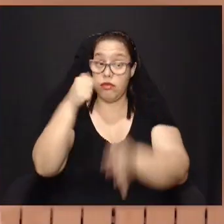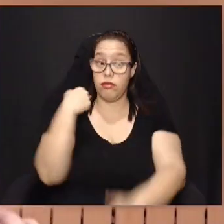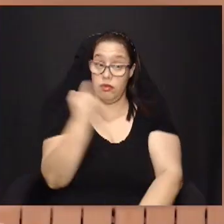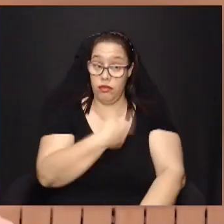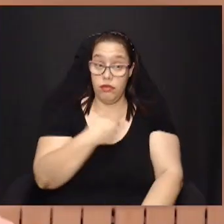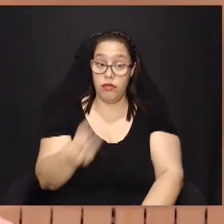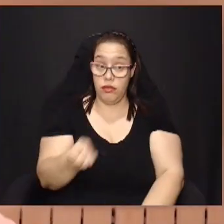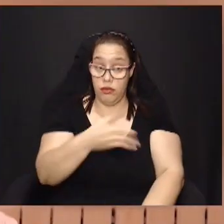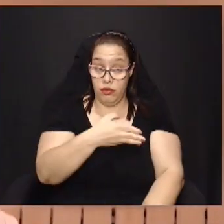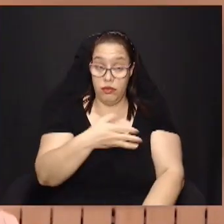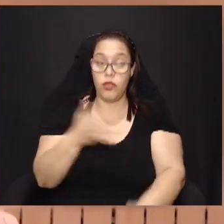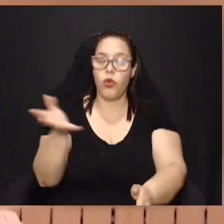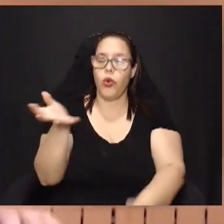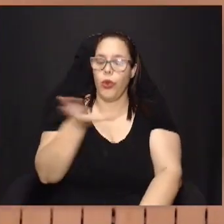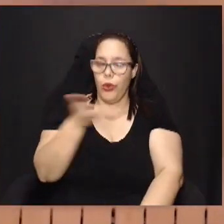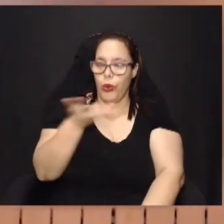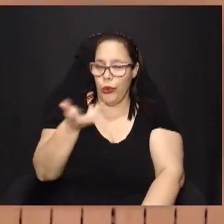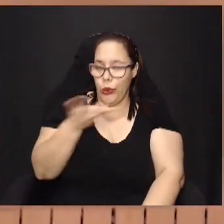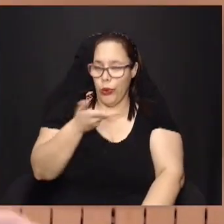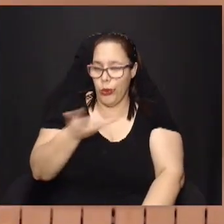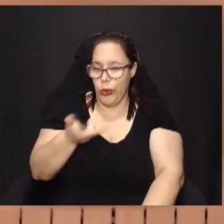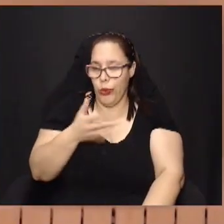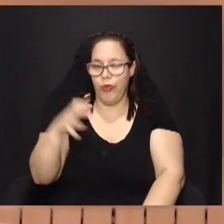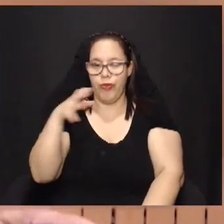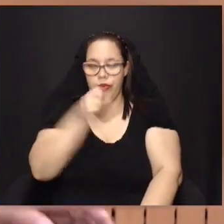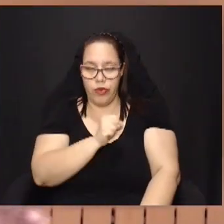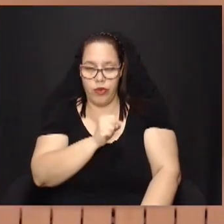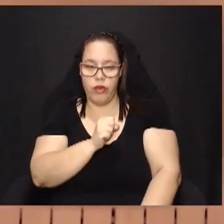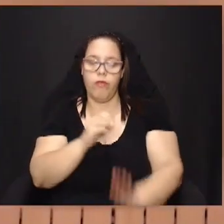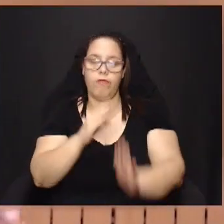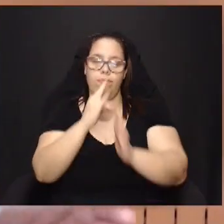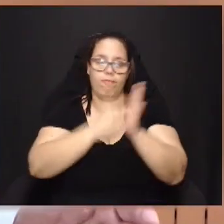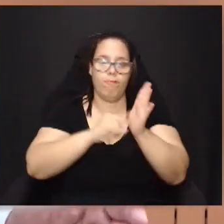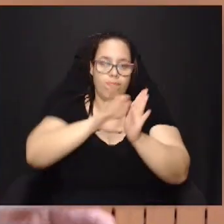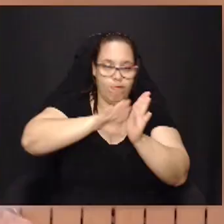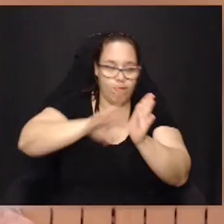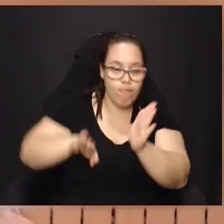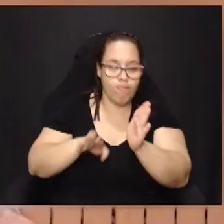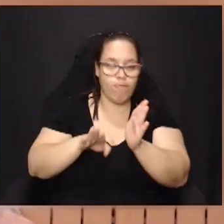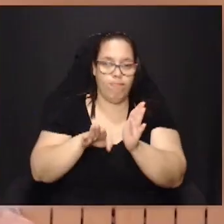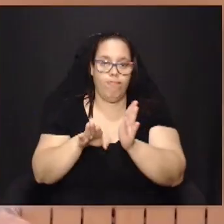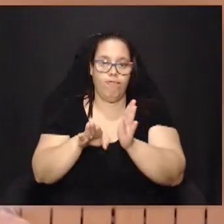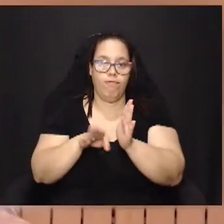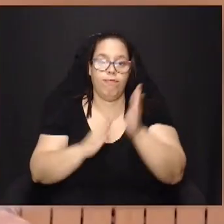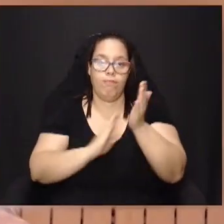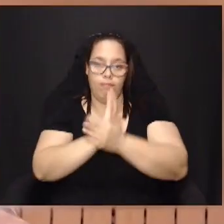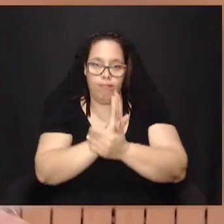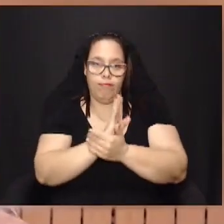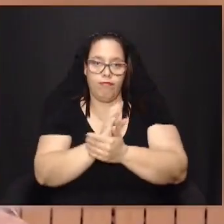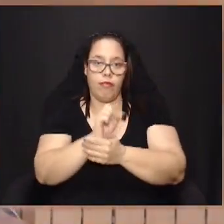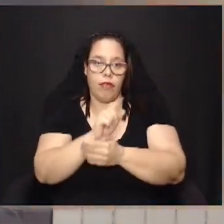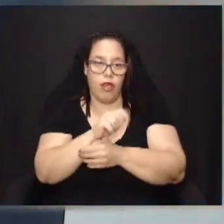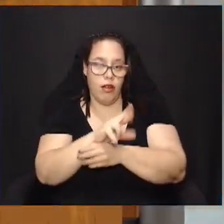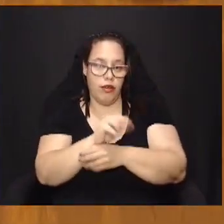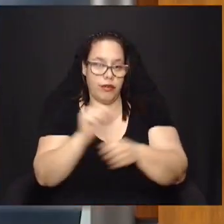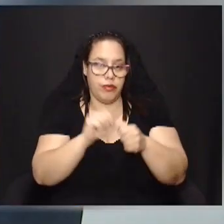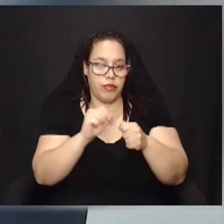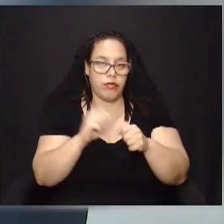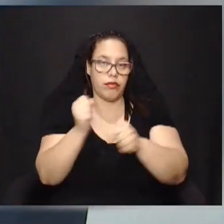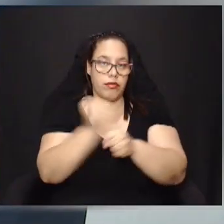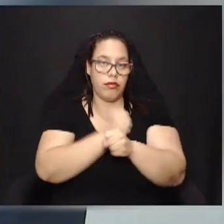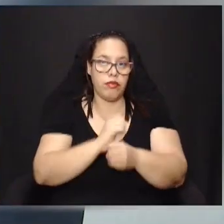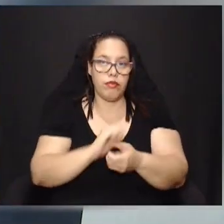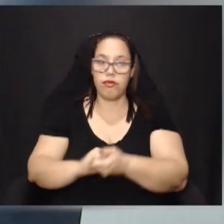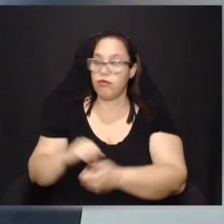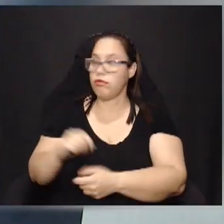acelera, agiliza e vai distrair, eliminar um pouco a burocracia na aprovação de alvará de execução de obra na nossa cidade. Mas é importante a